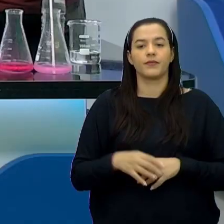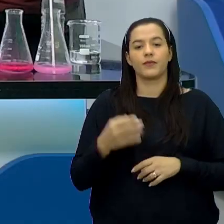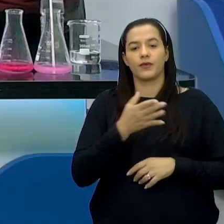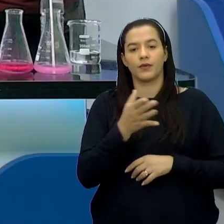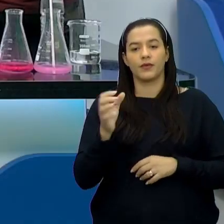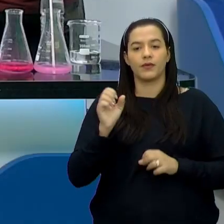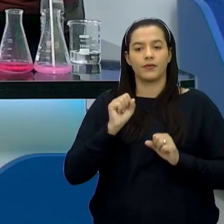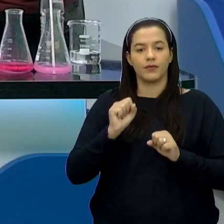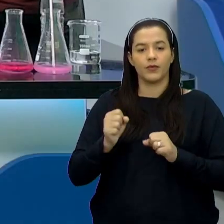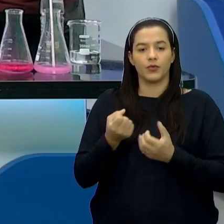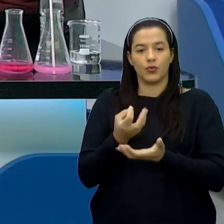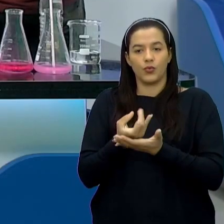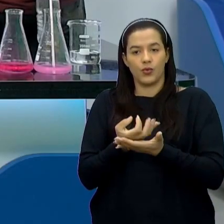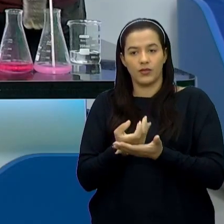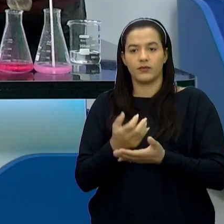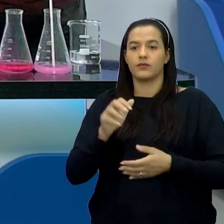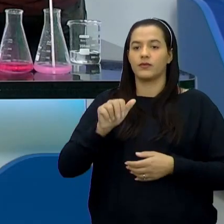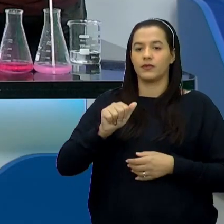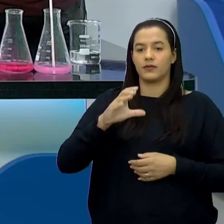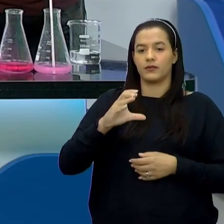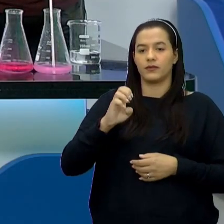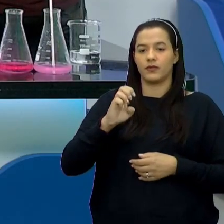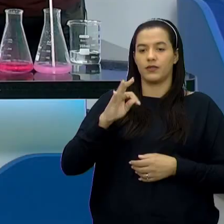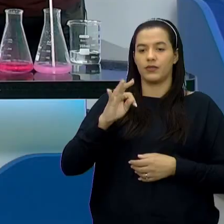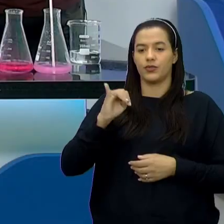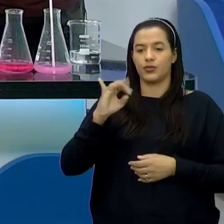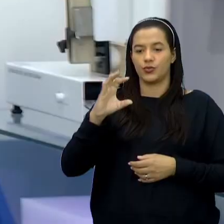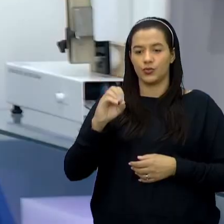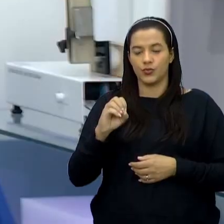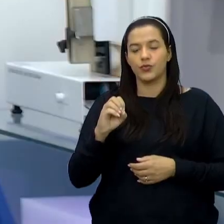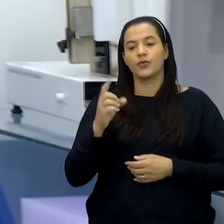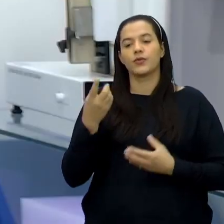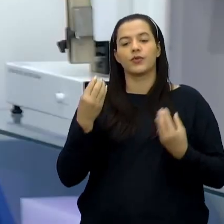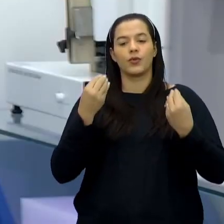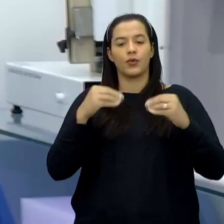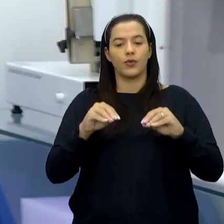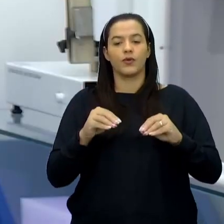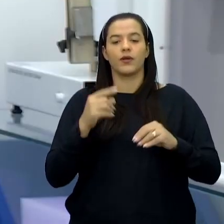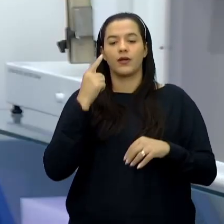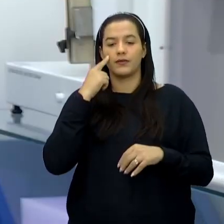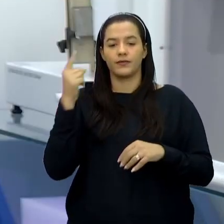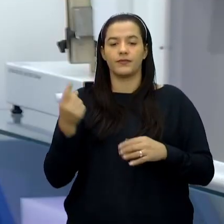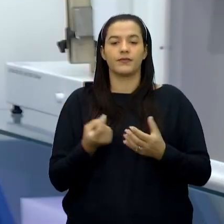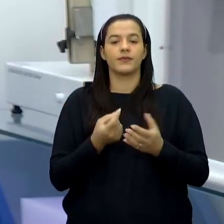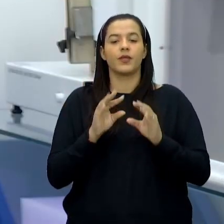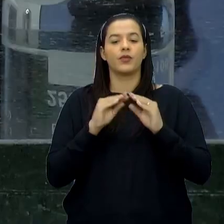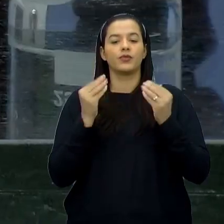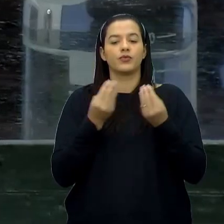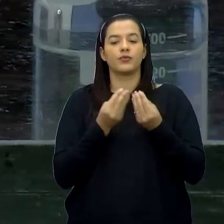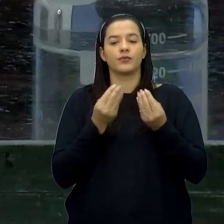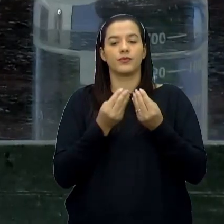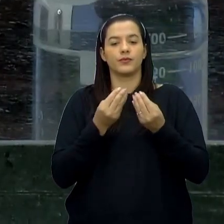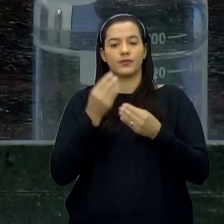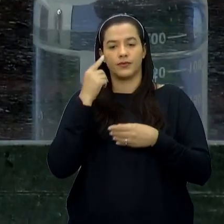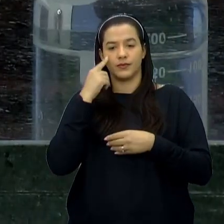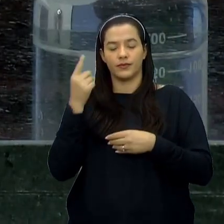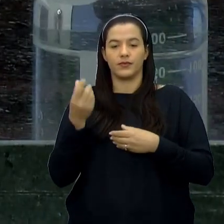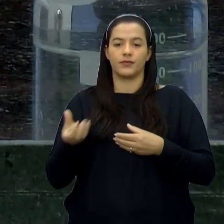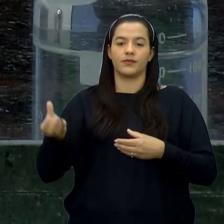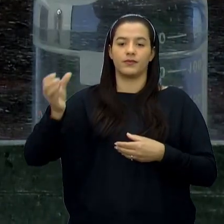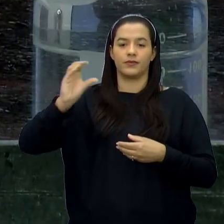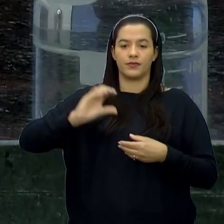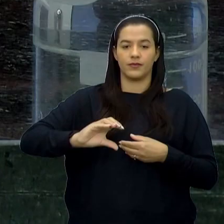pegar o ácido acético, que é o vinagre, e colocar nessa substância aqui, ó. Na substância